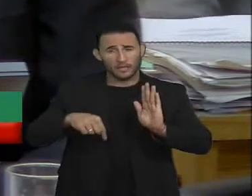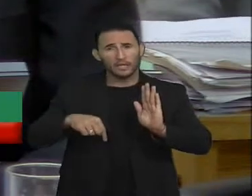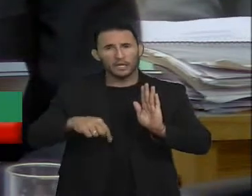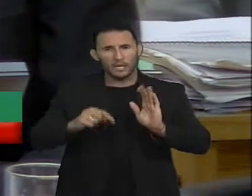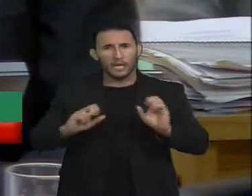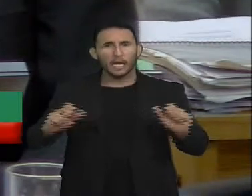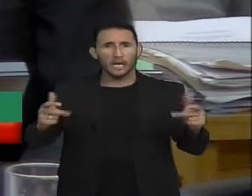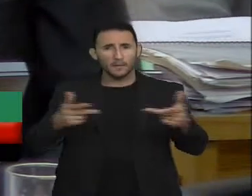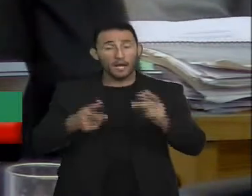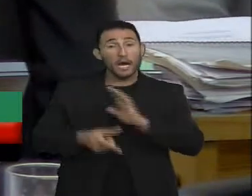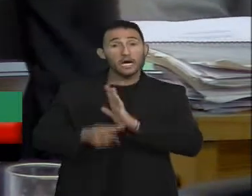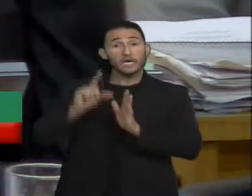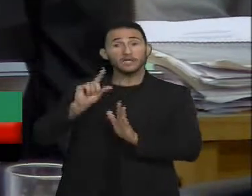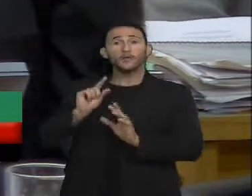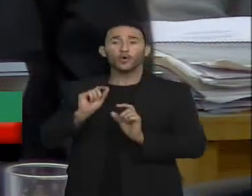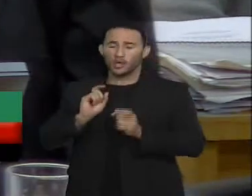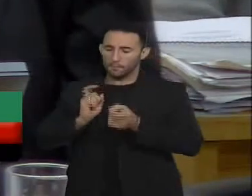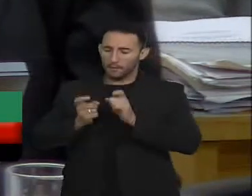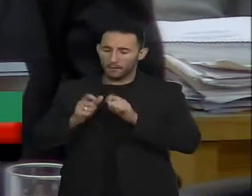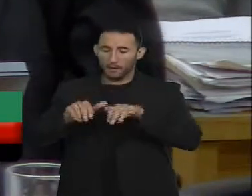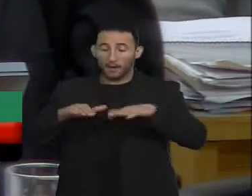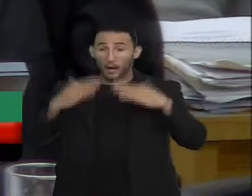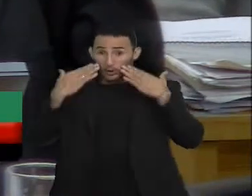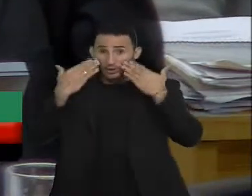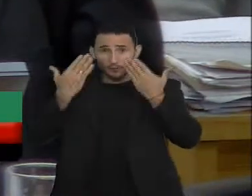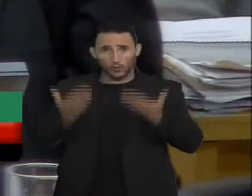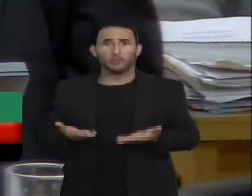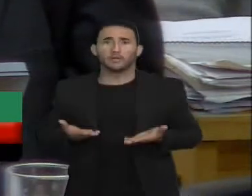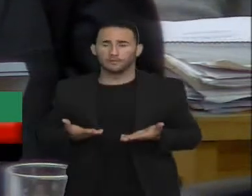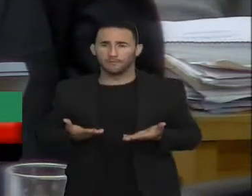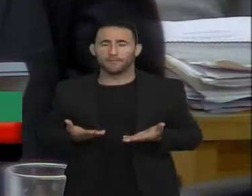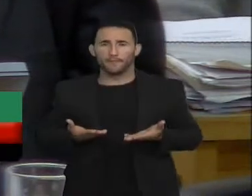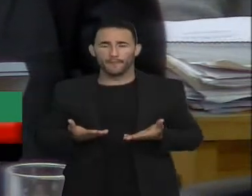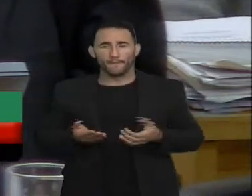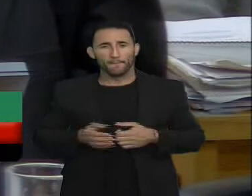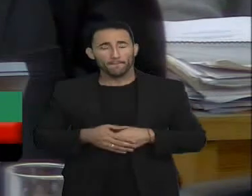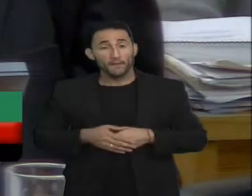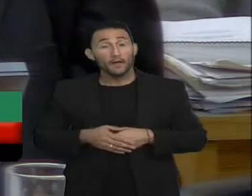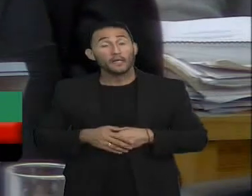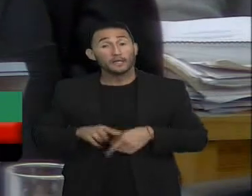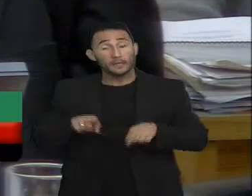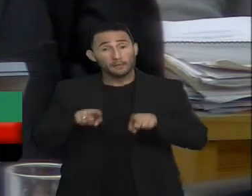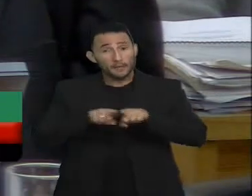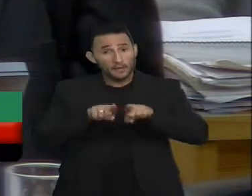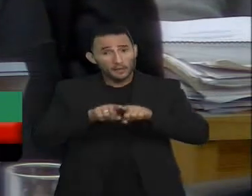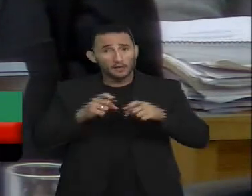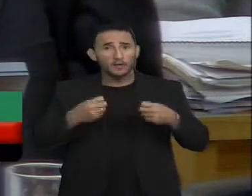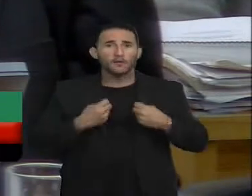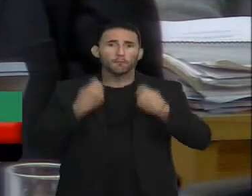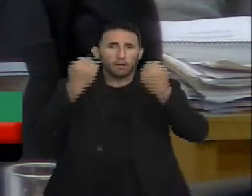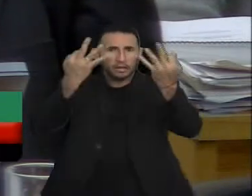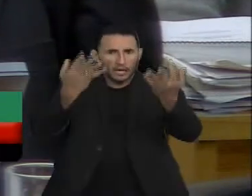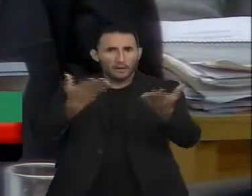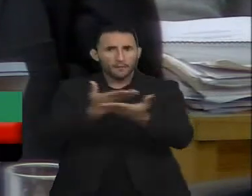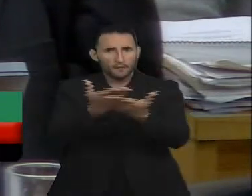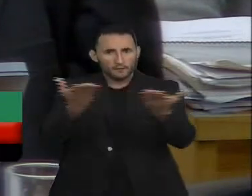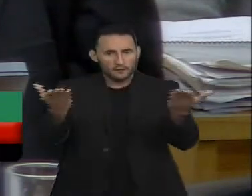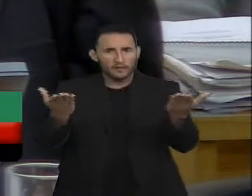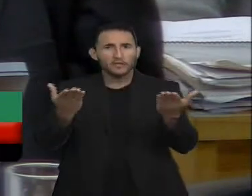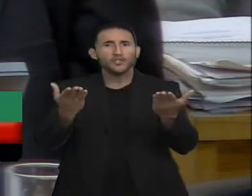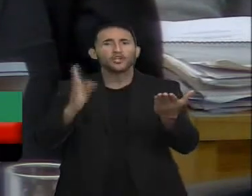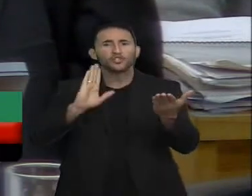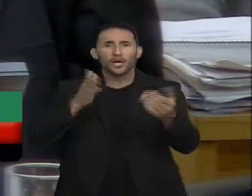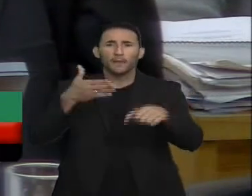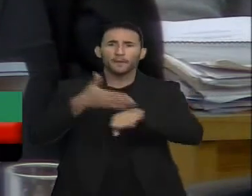inicia na discussão de uma audiência pública. Também esclarecer que eu já estive aqui